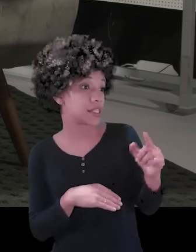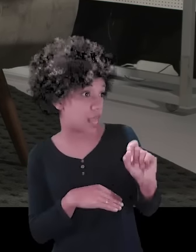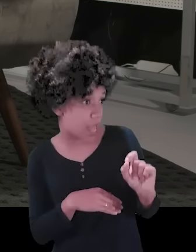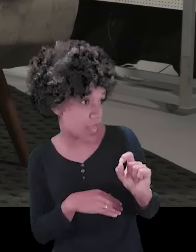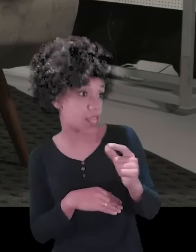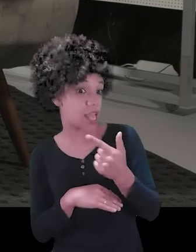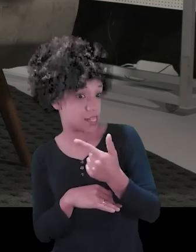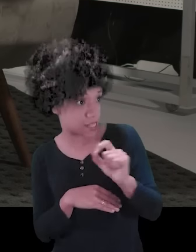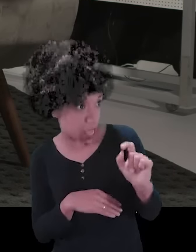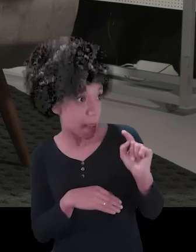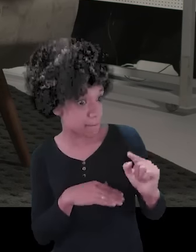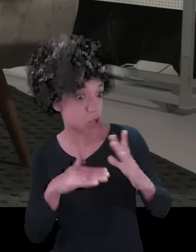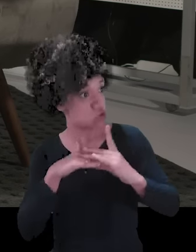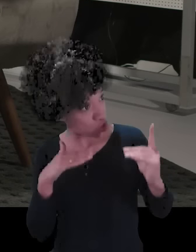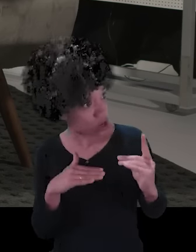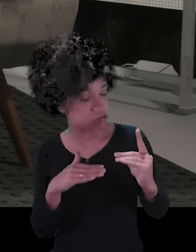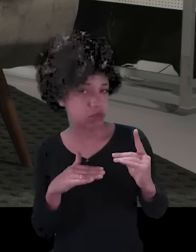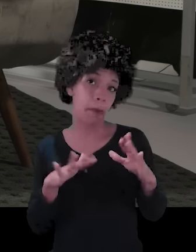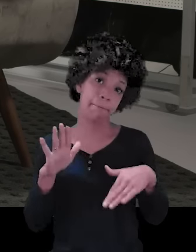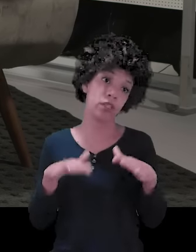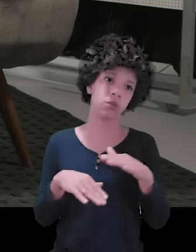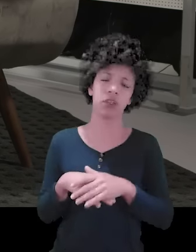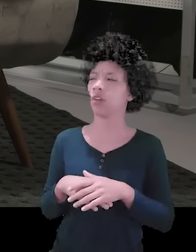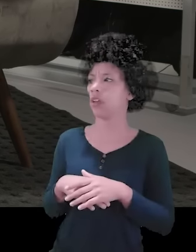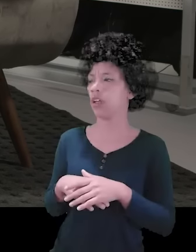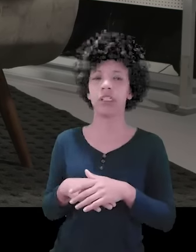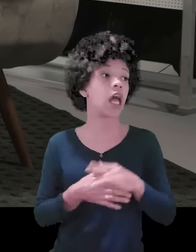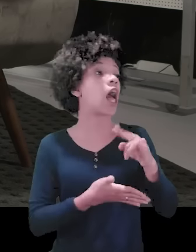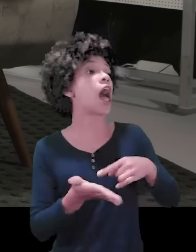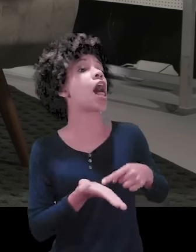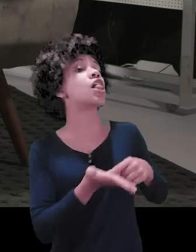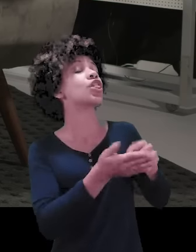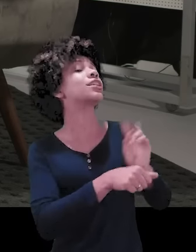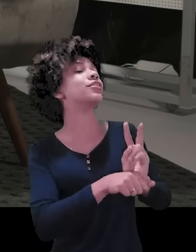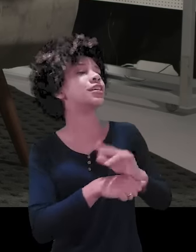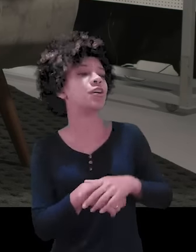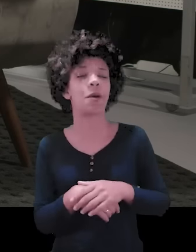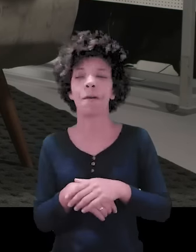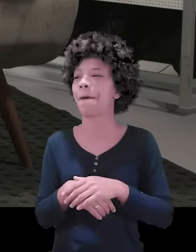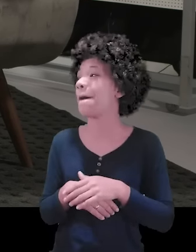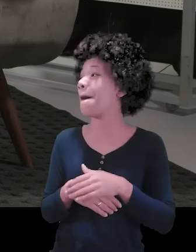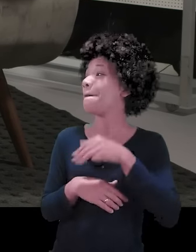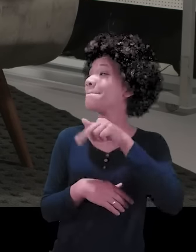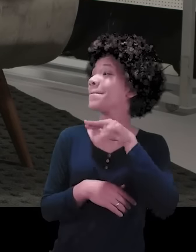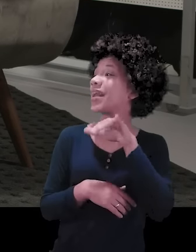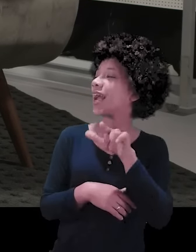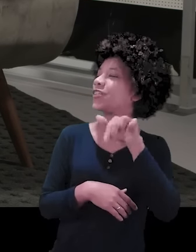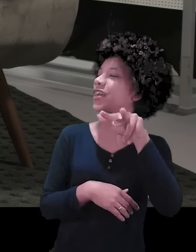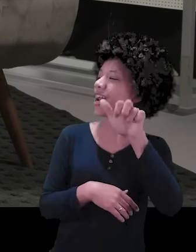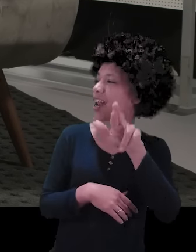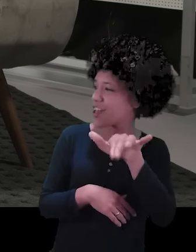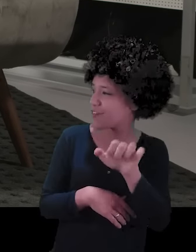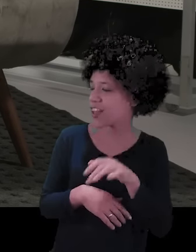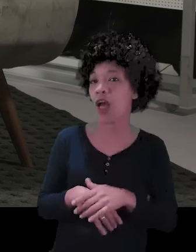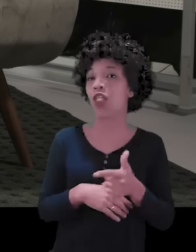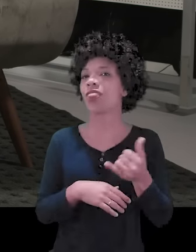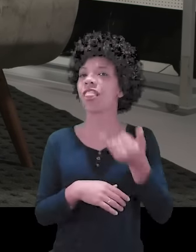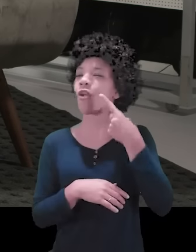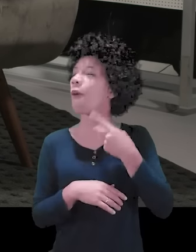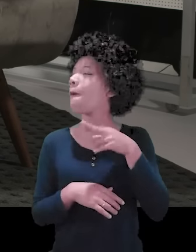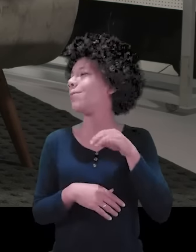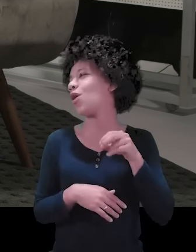não sei todo estimativa né gente vai dar nota fiscal aí para ver Mercado Livre a bunda pro compra ligado